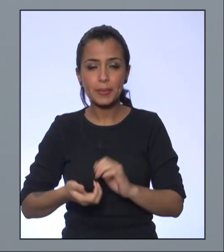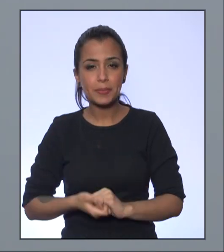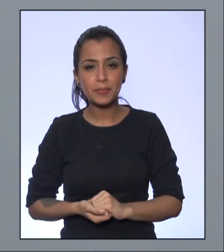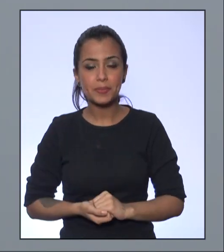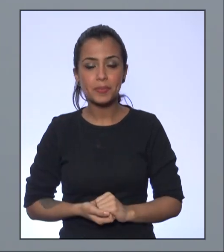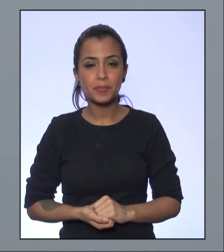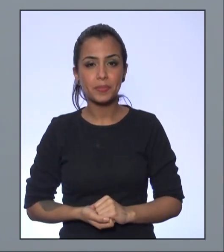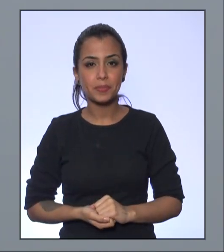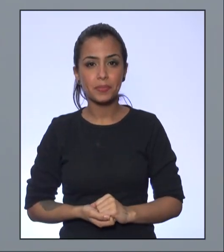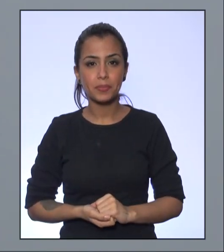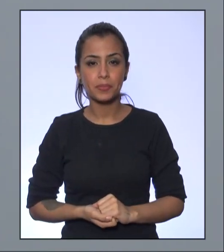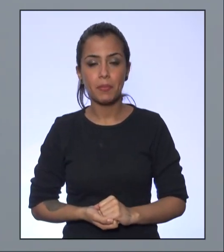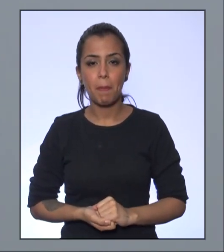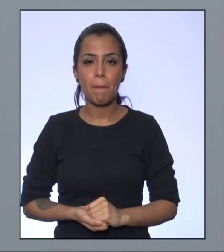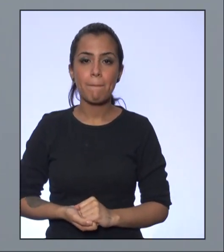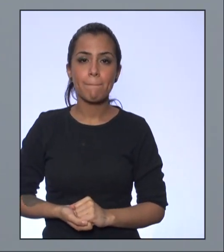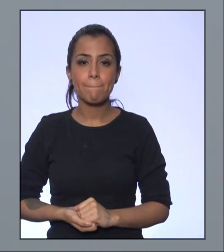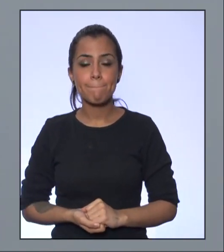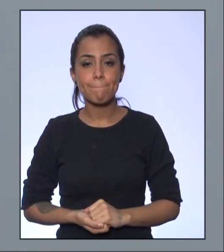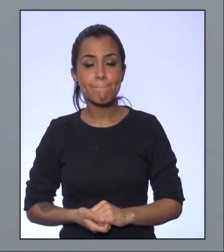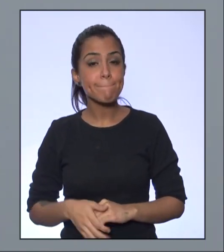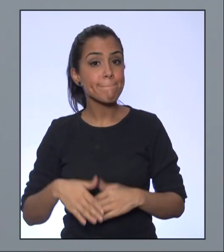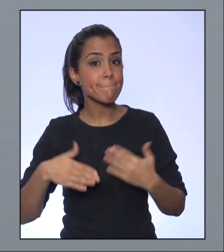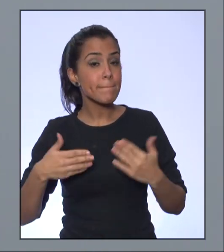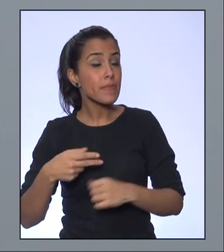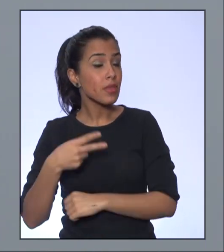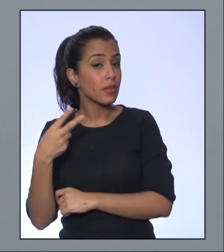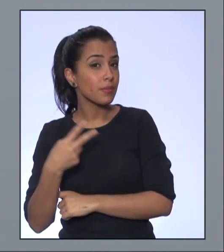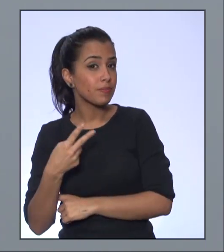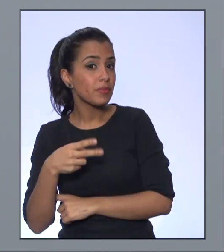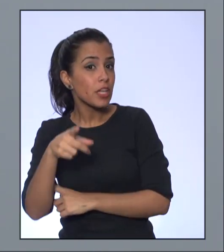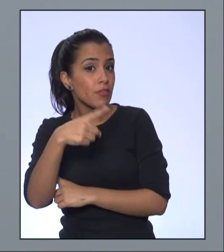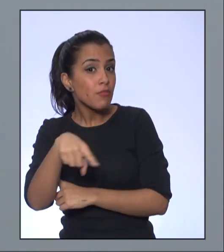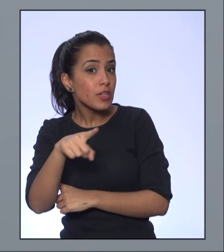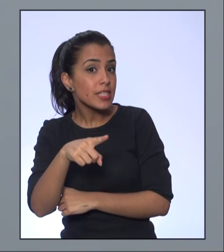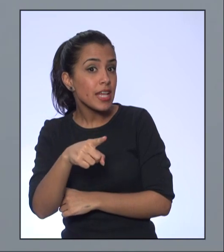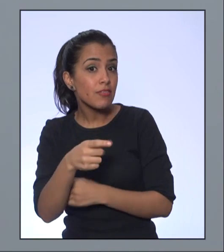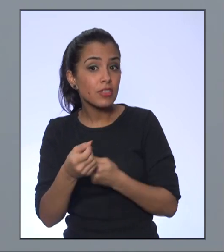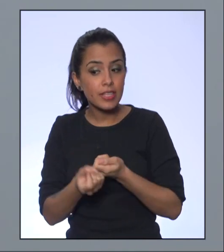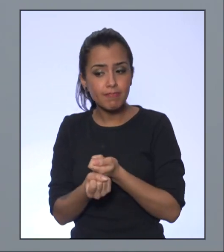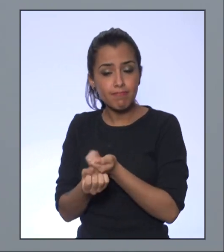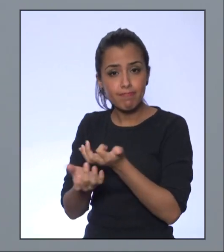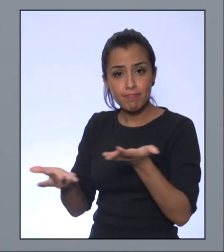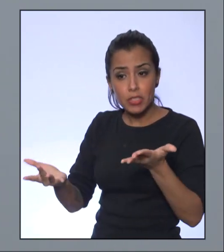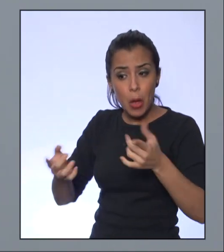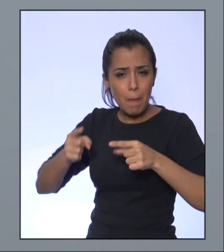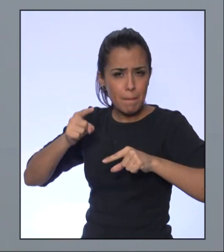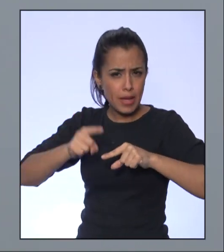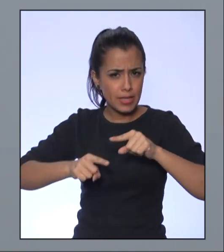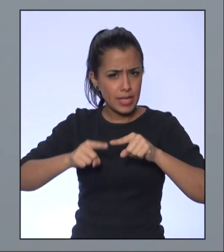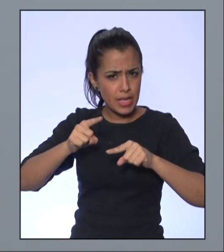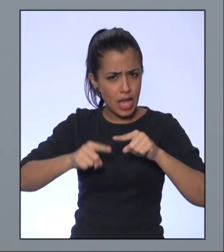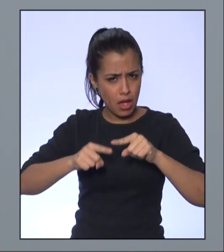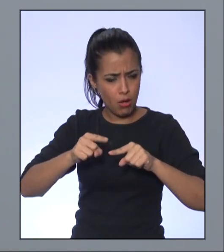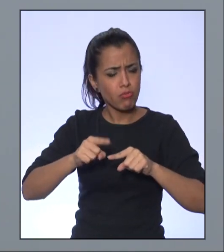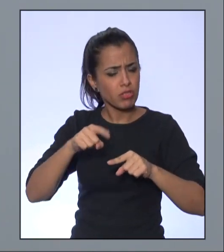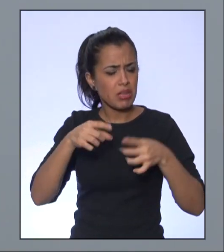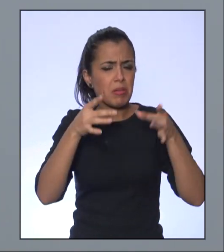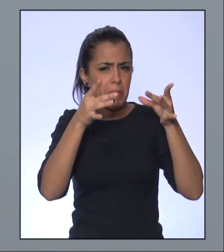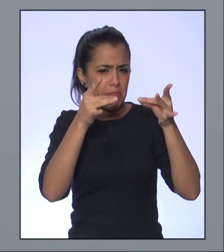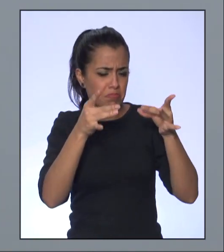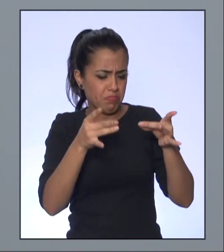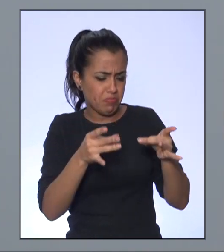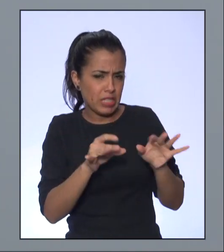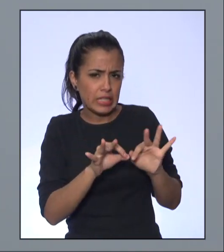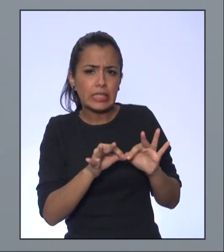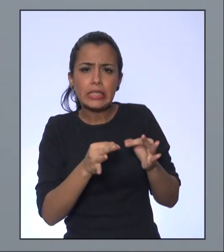Bom, num segundo momento, vocês vão ter que providenciar o material, que é bem simples, ele está detalhado aqui no site, são